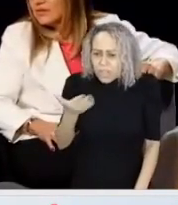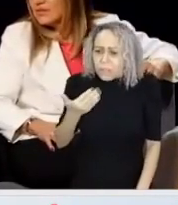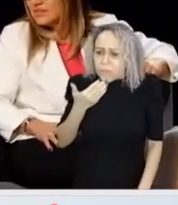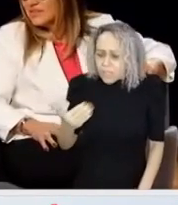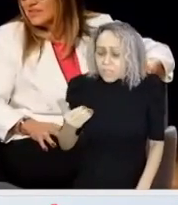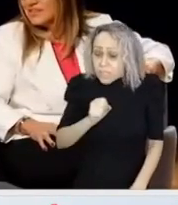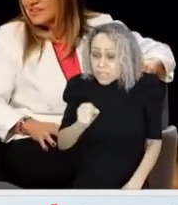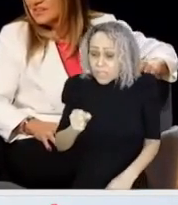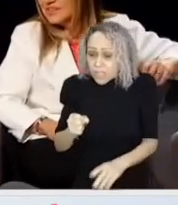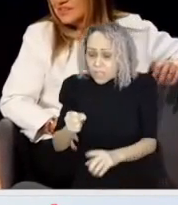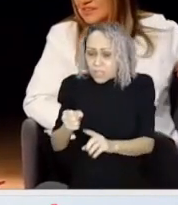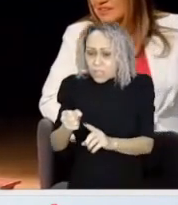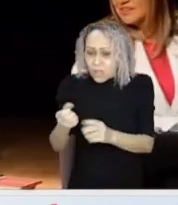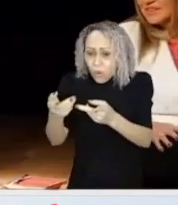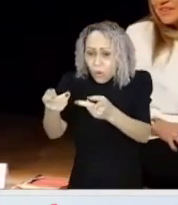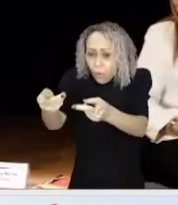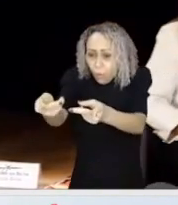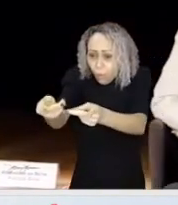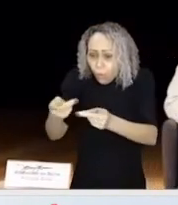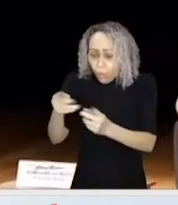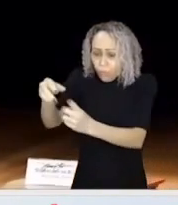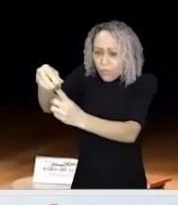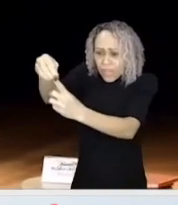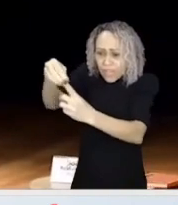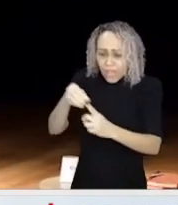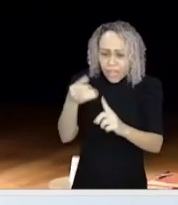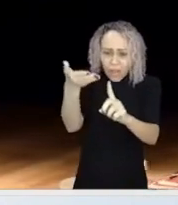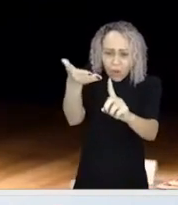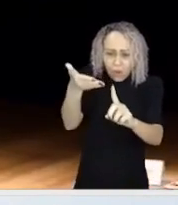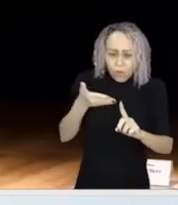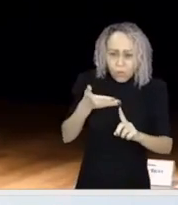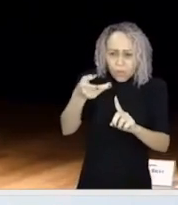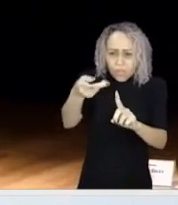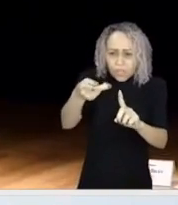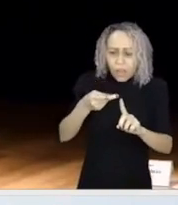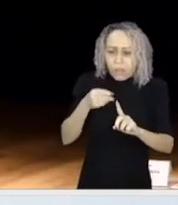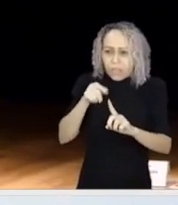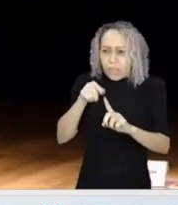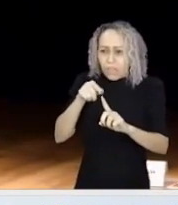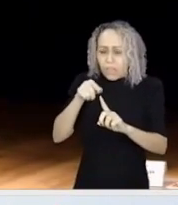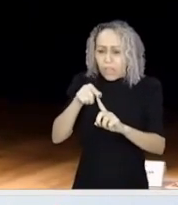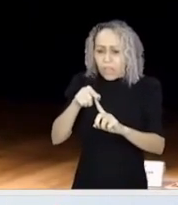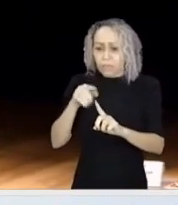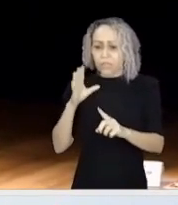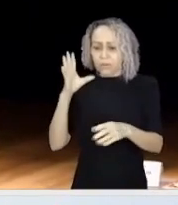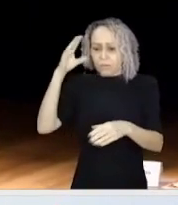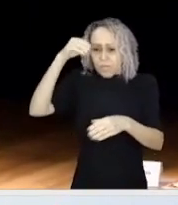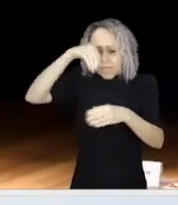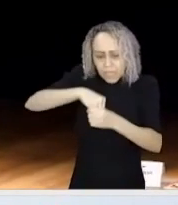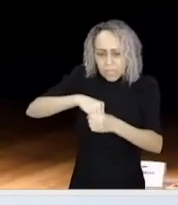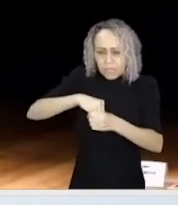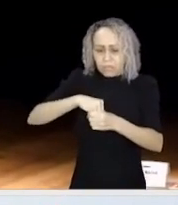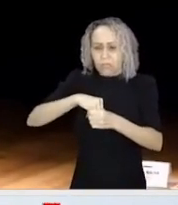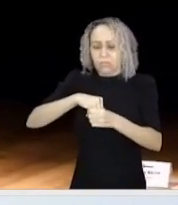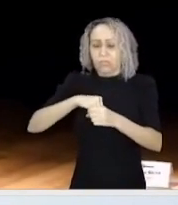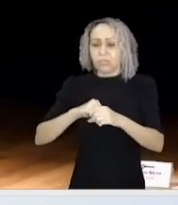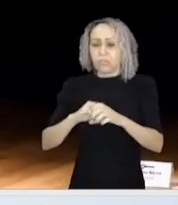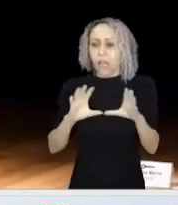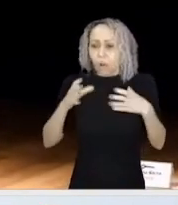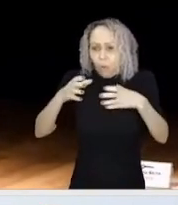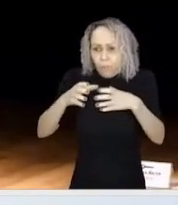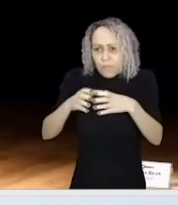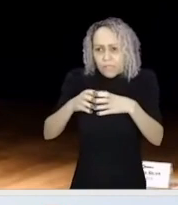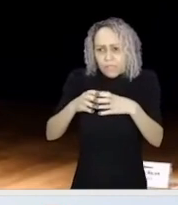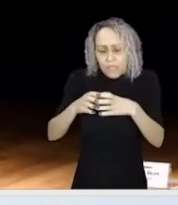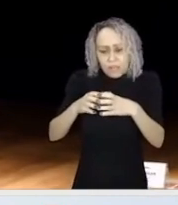uma espécie de Black Eles, Friday. Você o pode patrão comprar ficou ação mais louco. barata. É, Petrobras. Você pode O comprar pessoal ação estava mais fazendo barata. isso aqui agora. Denúncia.